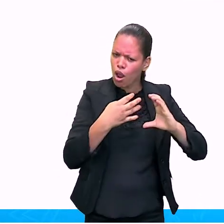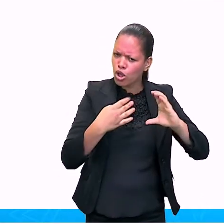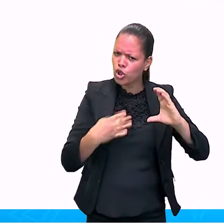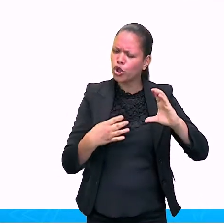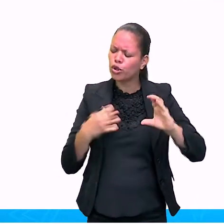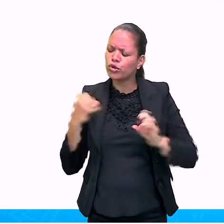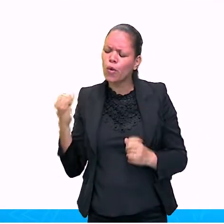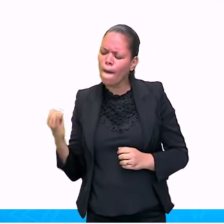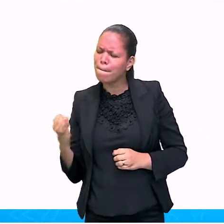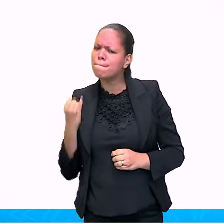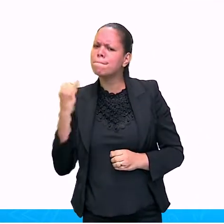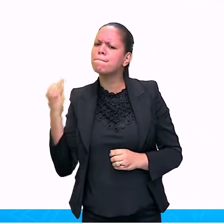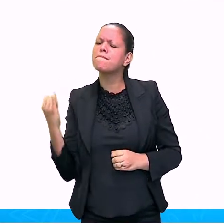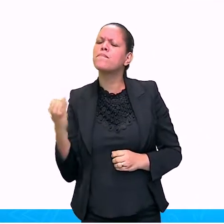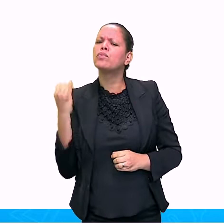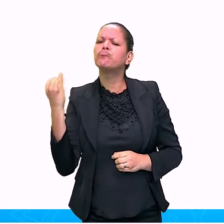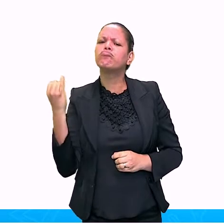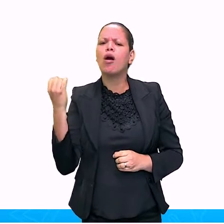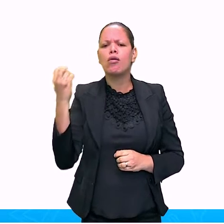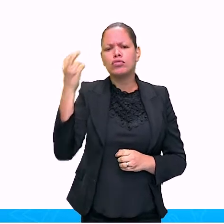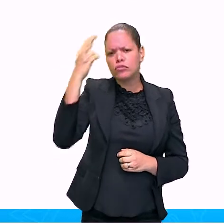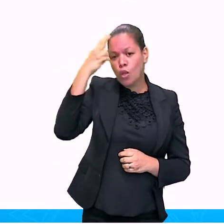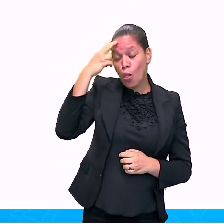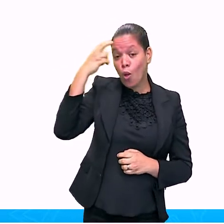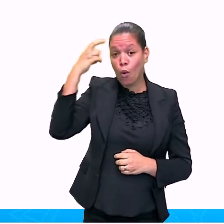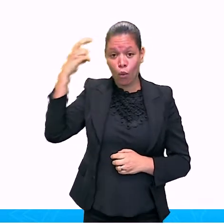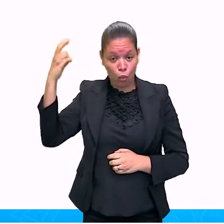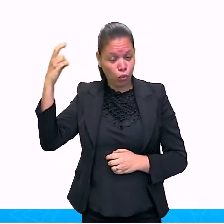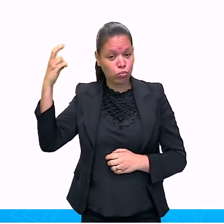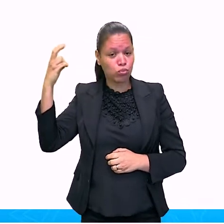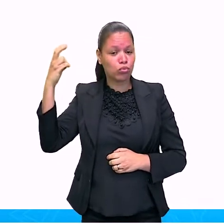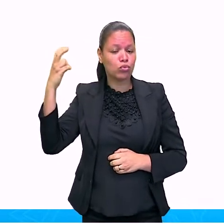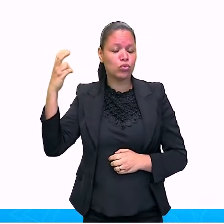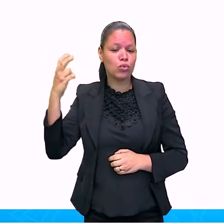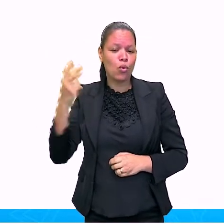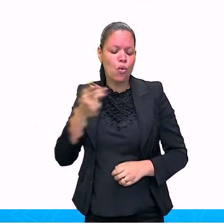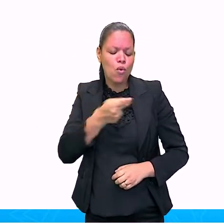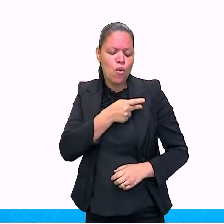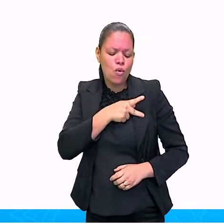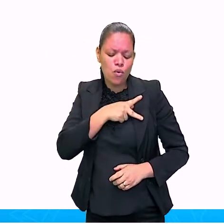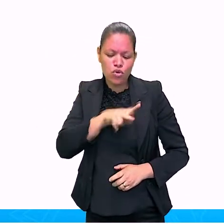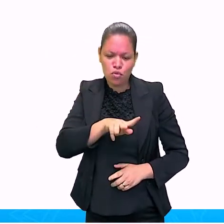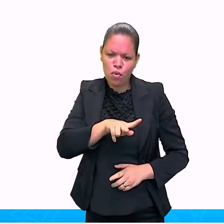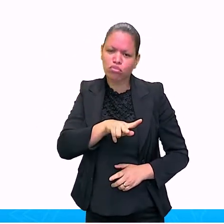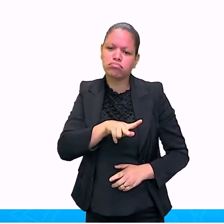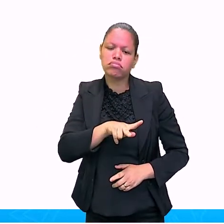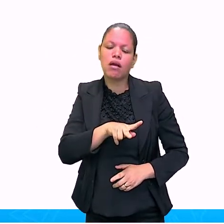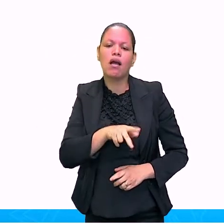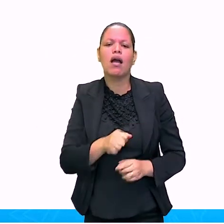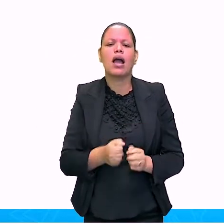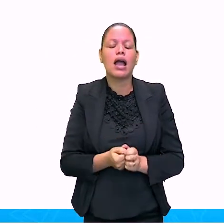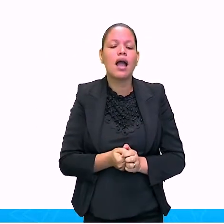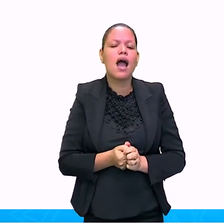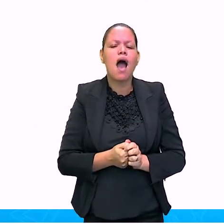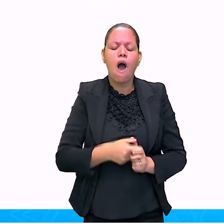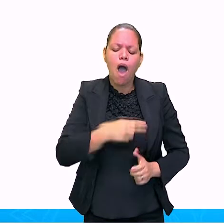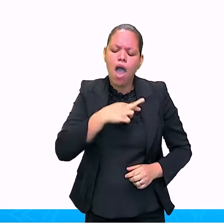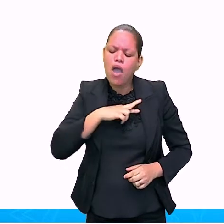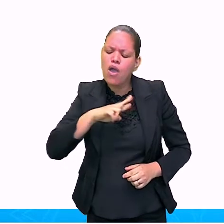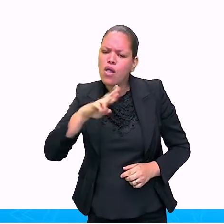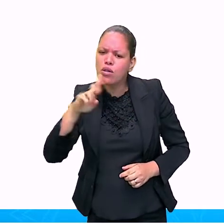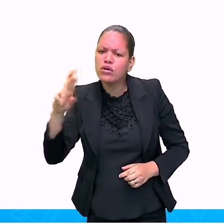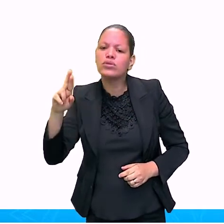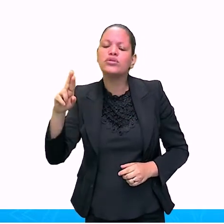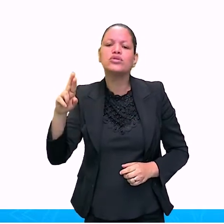dessa cultura de Portugal ao Brasil é a religião católica. Nós temos no Brasil uma predominância, né, da religião